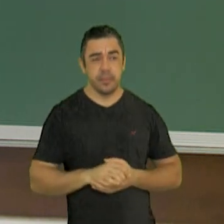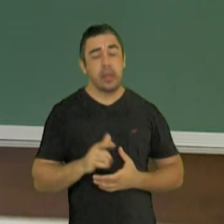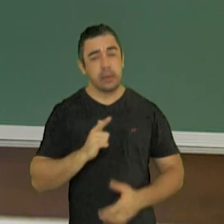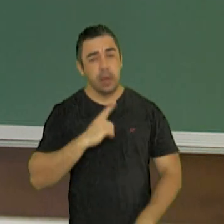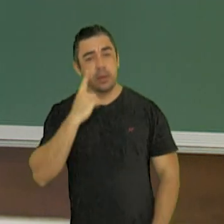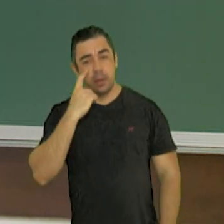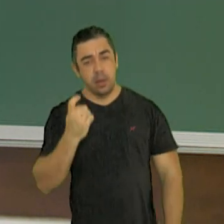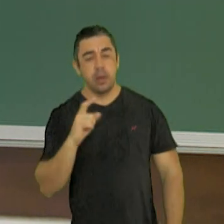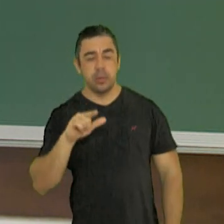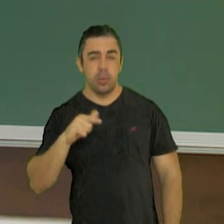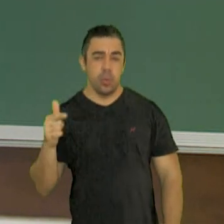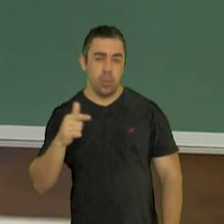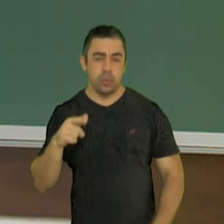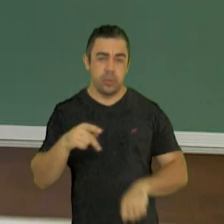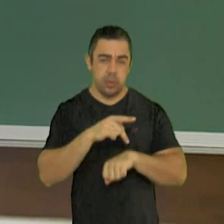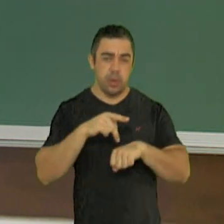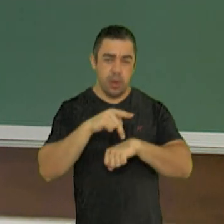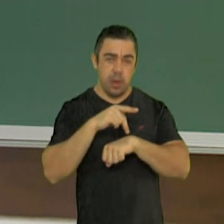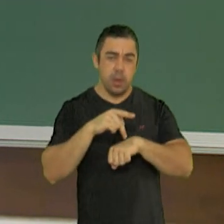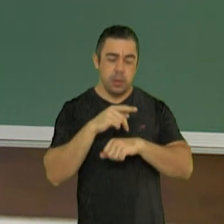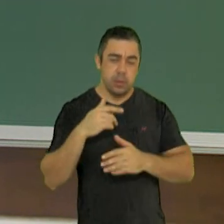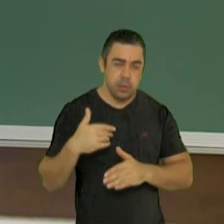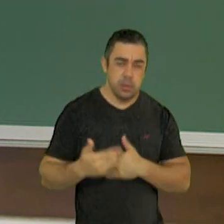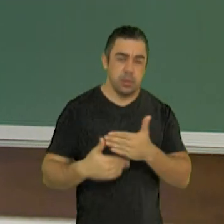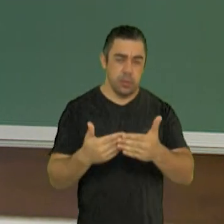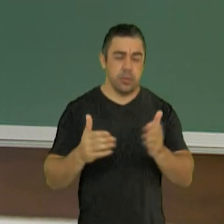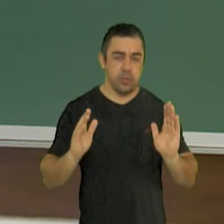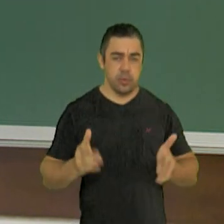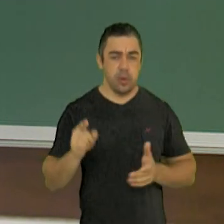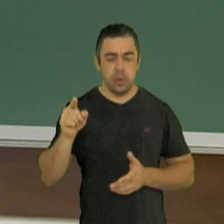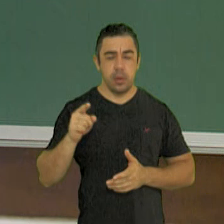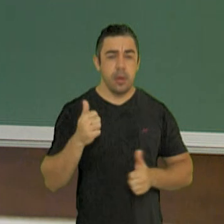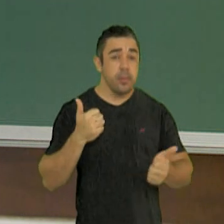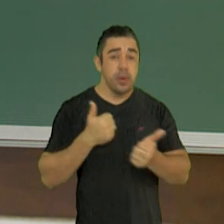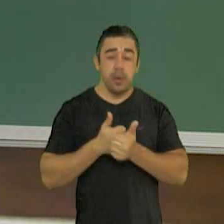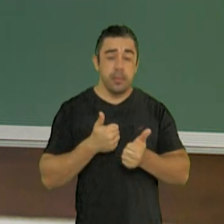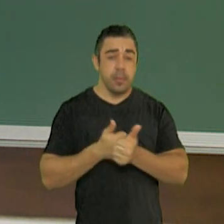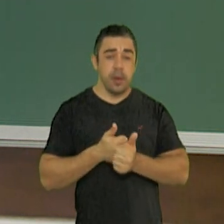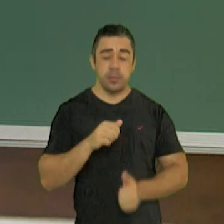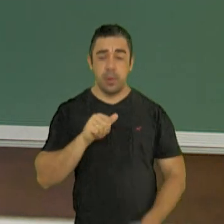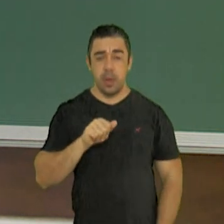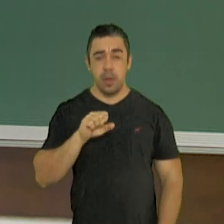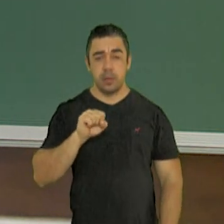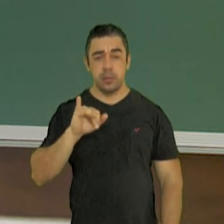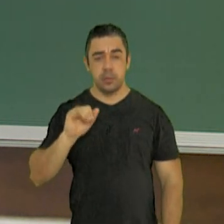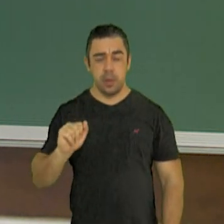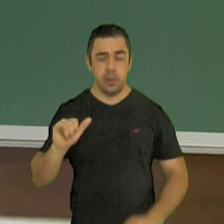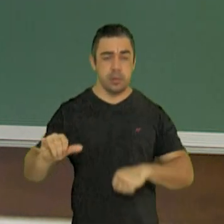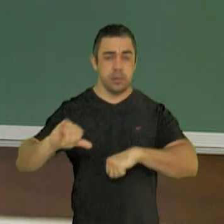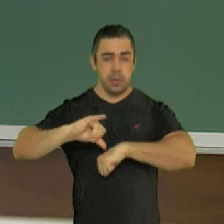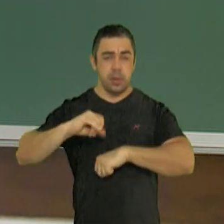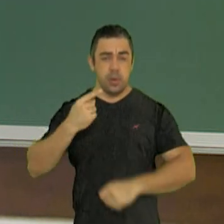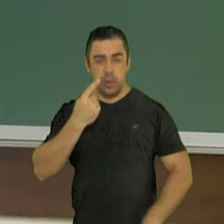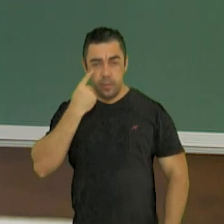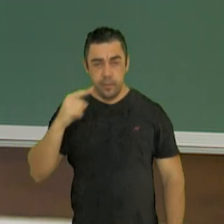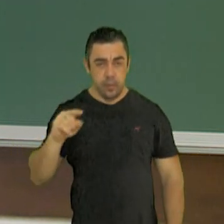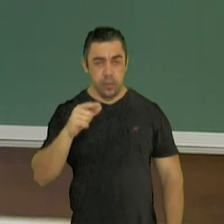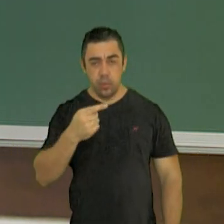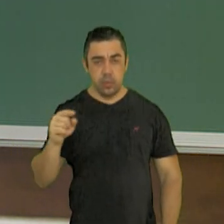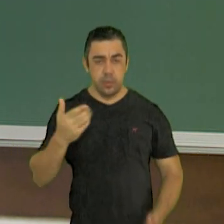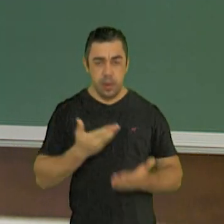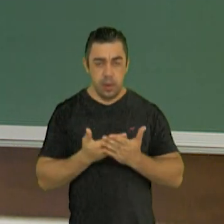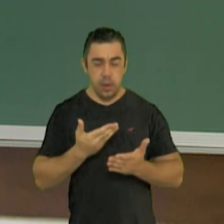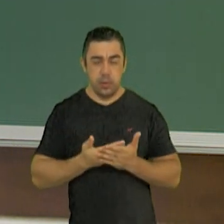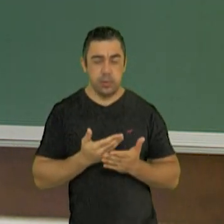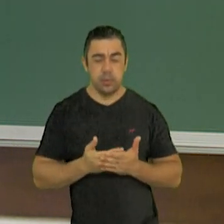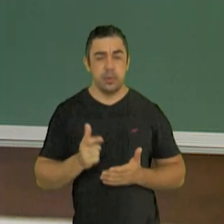interesse, lógico, de outras nações mais desenvolvidas nessas regiões. Fica muito próximo da Ásia Central, aí, que a gente viu na última aula ali, do Cazaquistão,